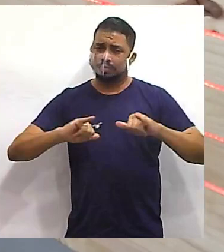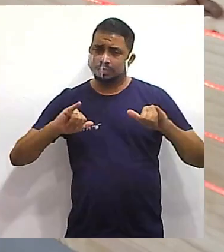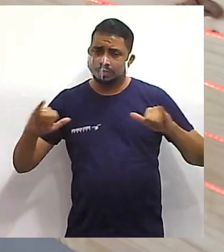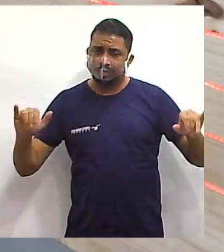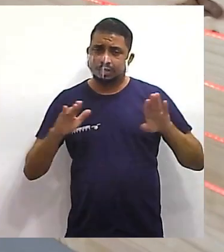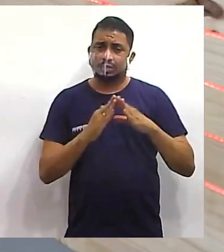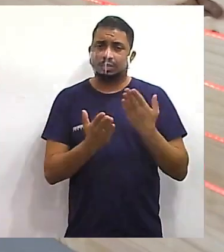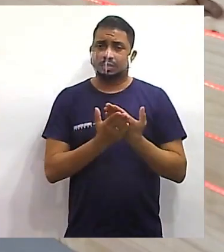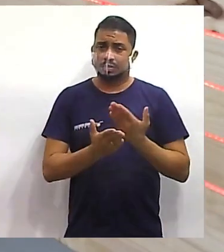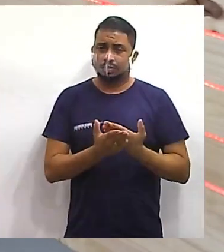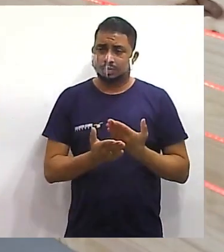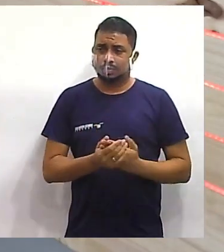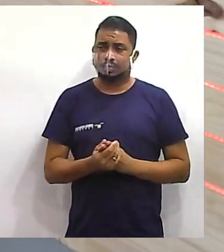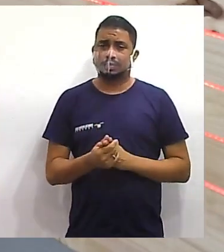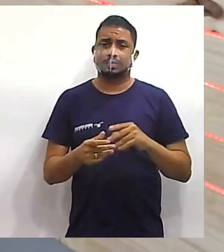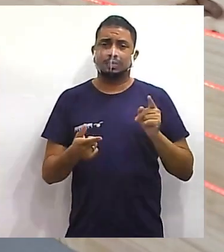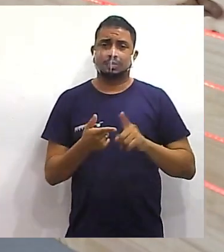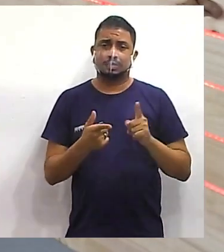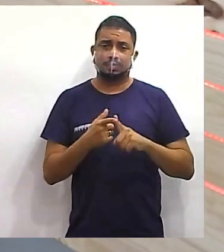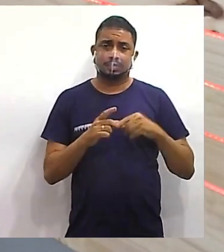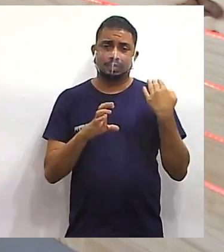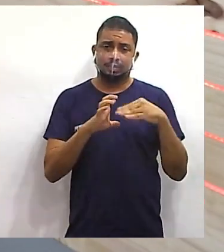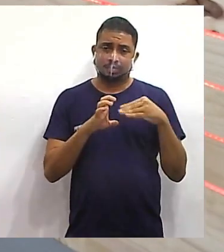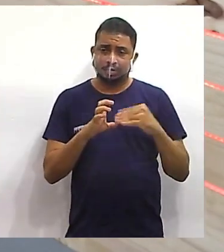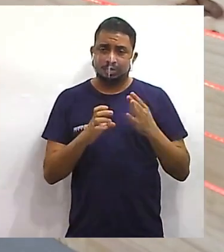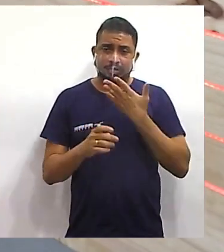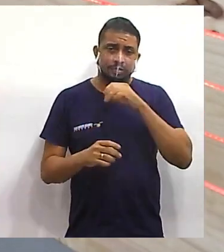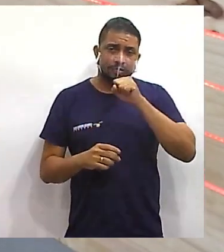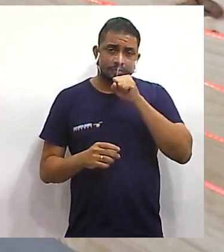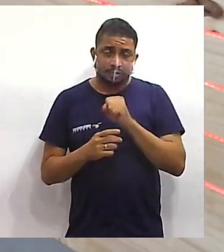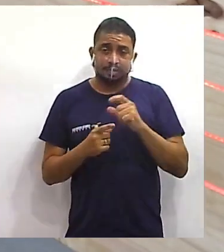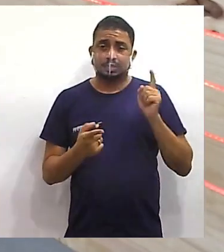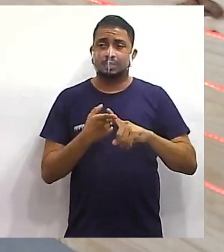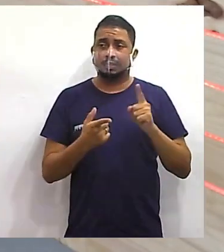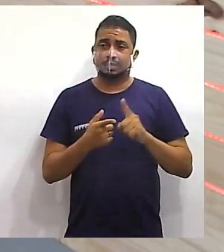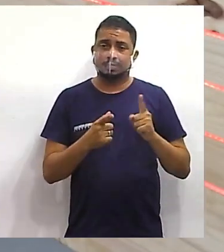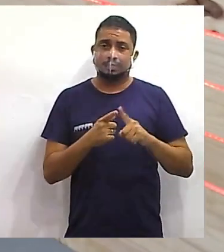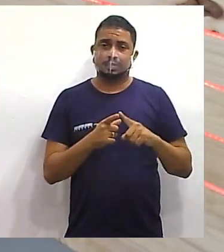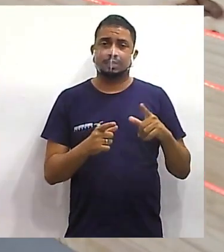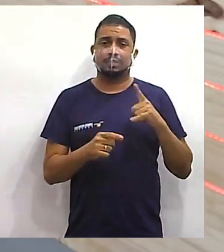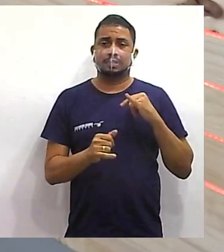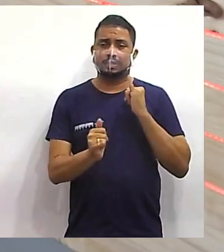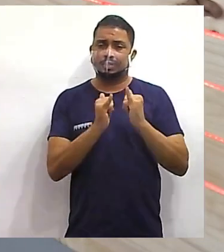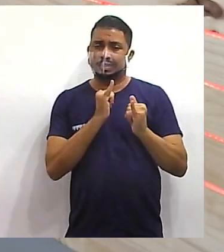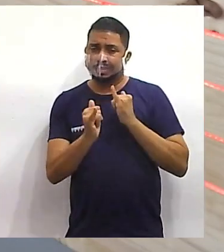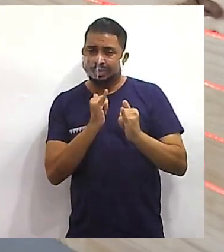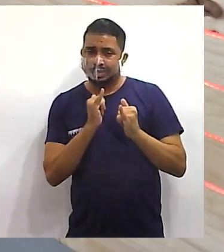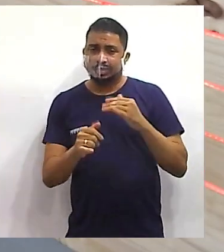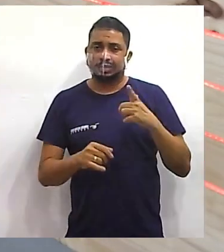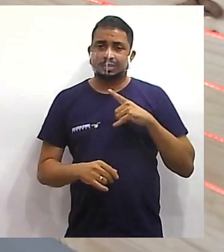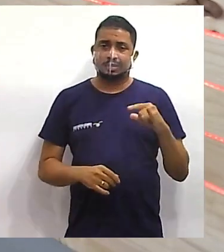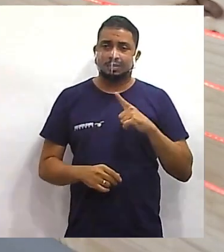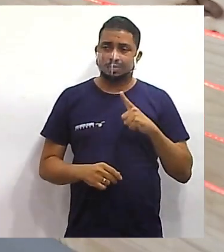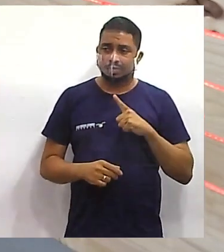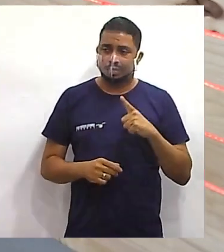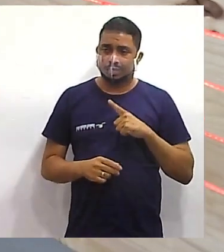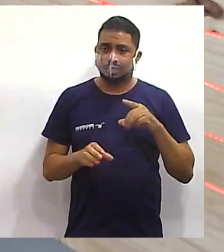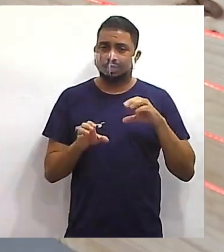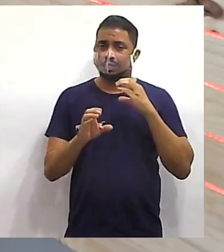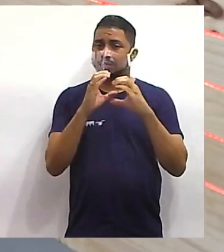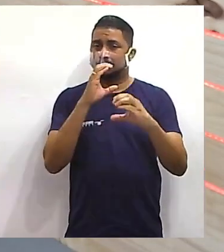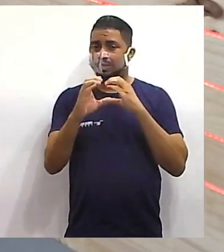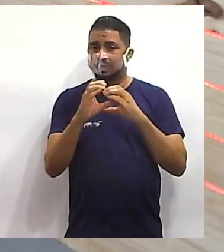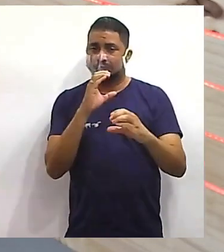lá nos e-mails dos pais, não é? Tem que estar lá no site da escola, se tiver, não é? Isso, a